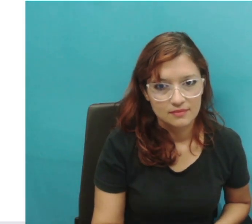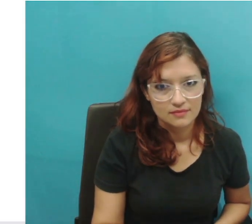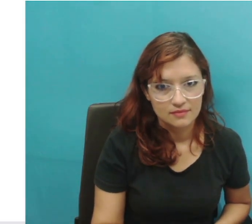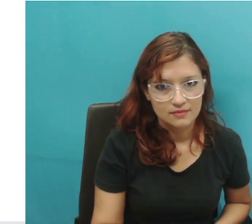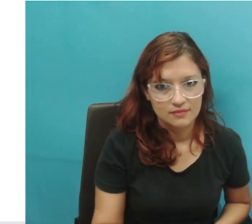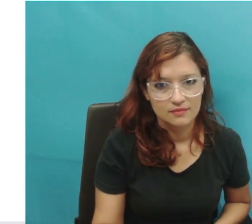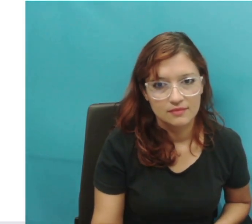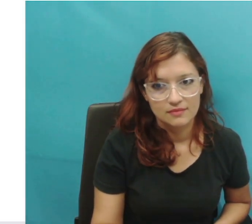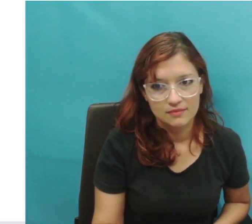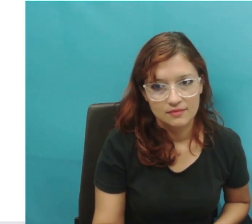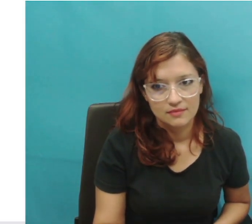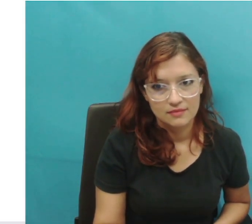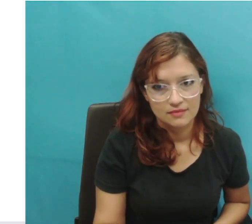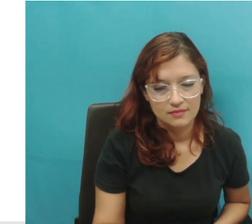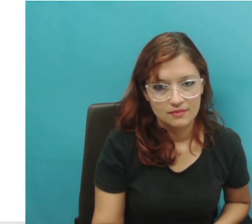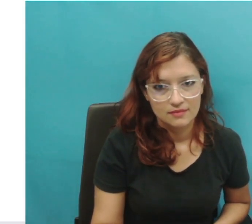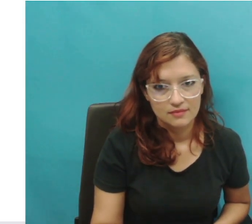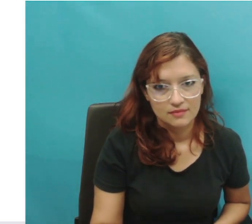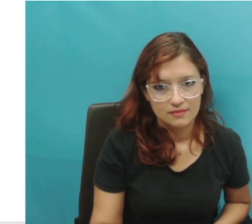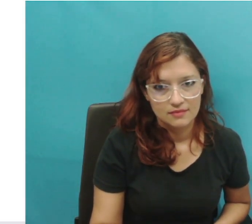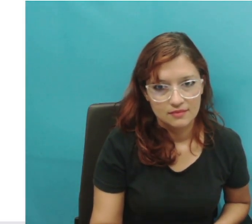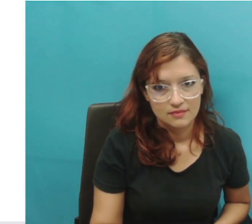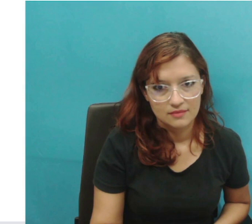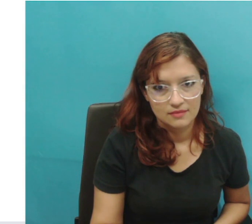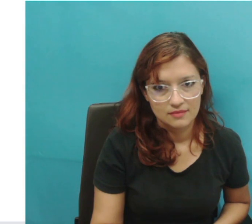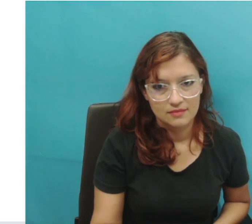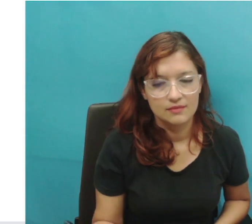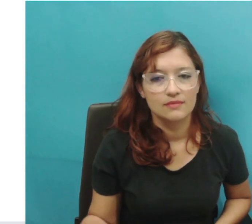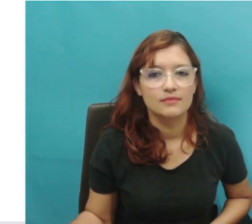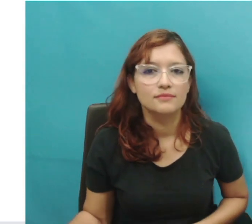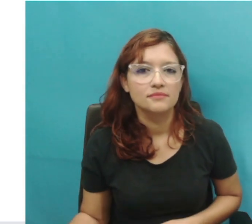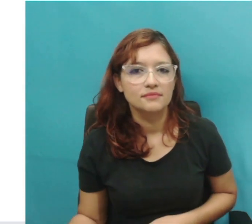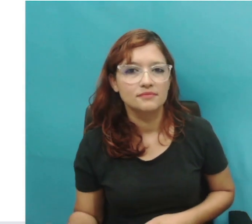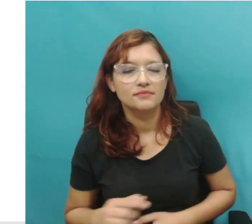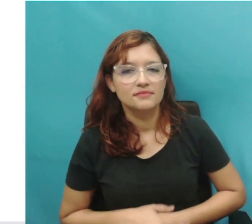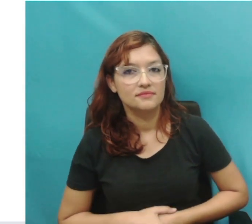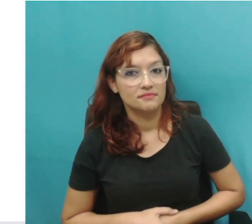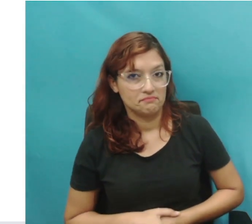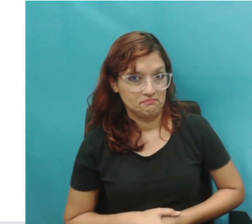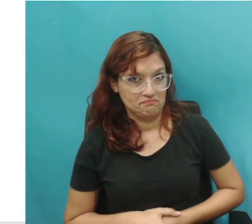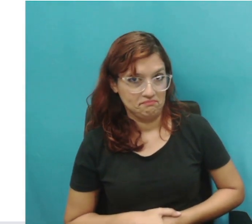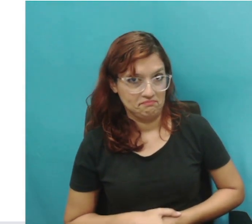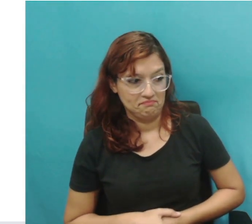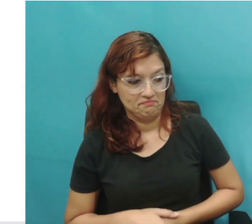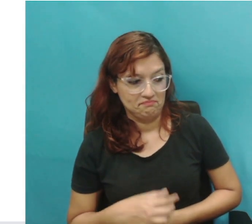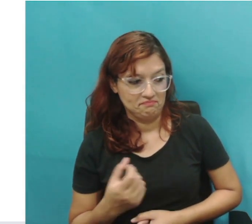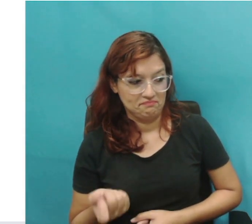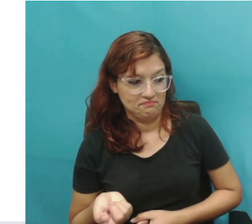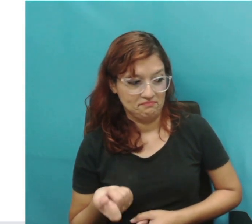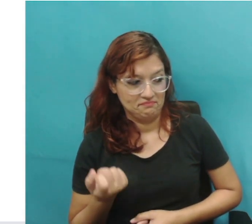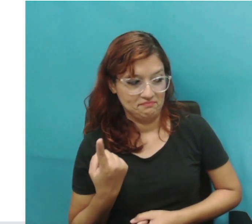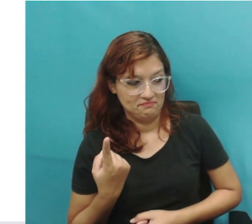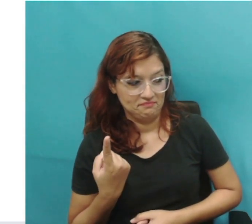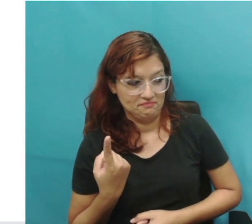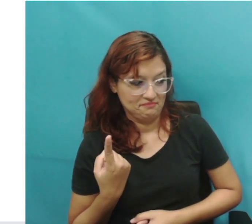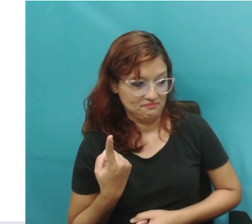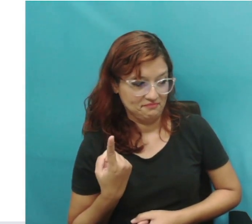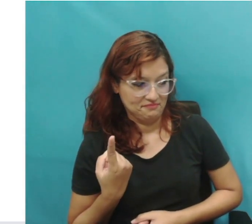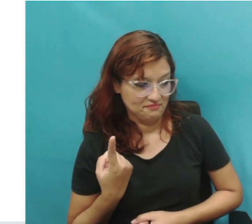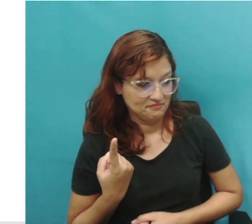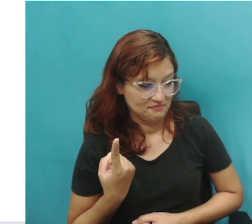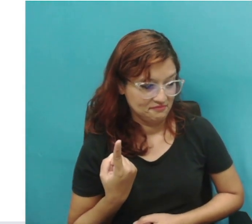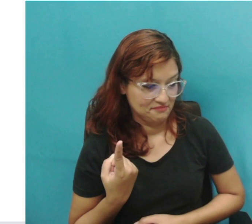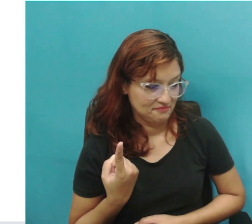A palavra é gato. É a que está mais pertinho do momento em que eu vou falar a palavra